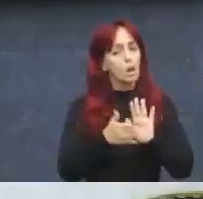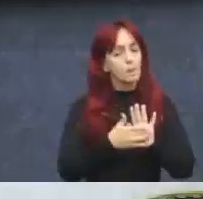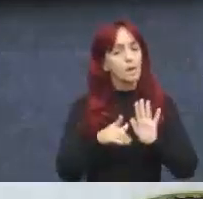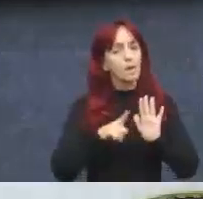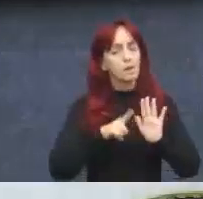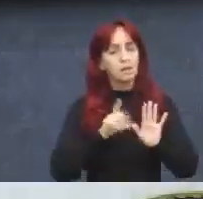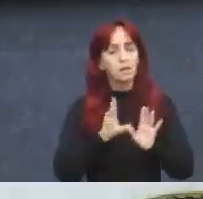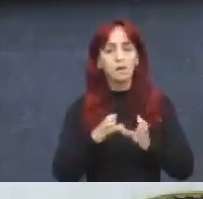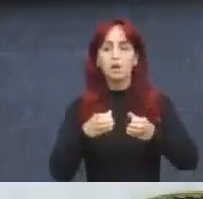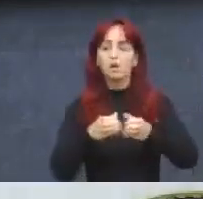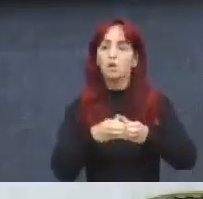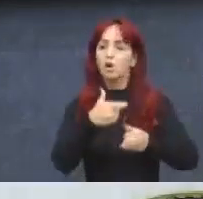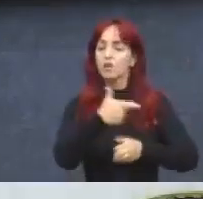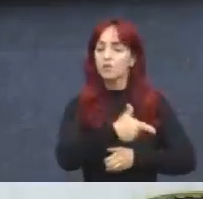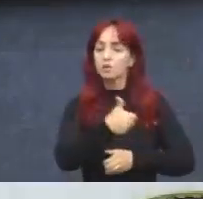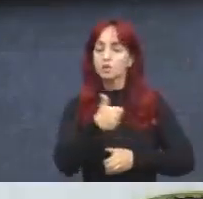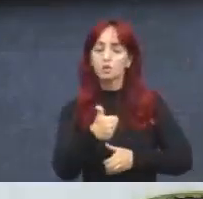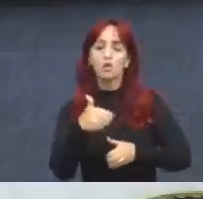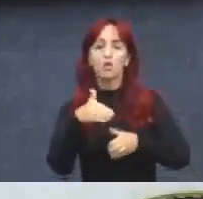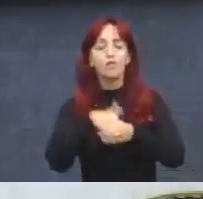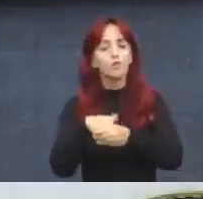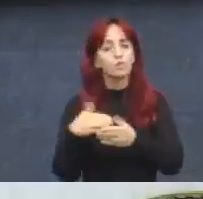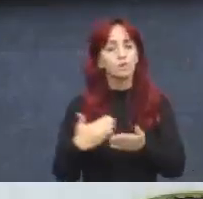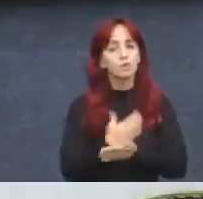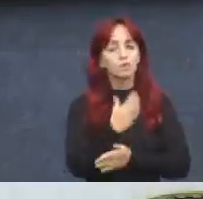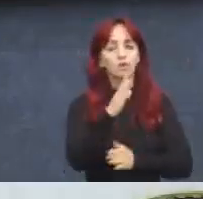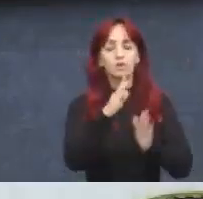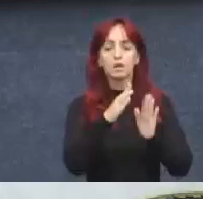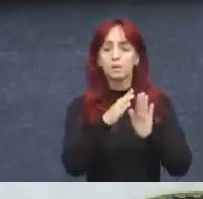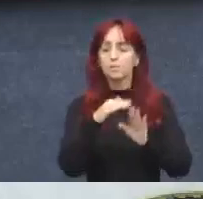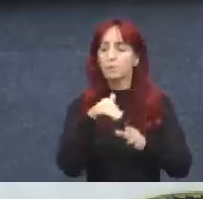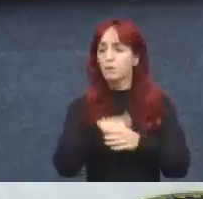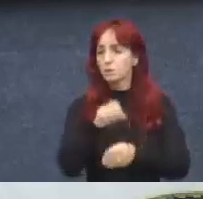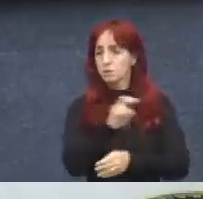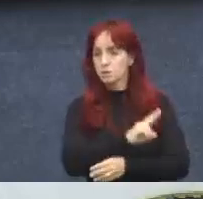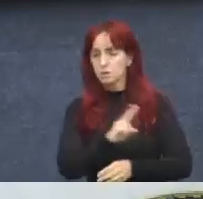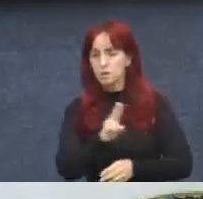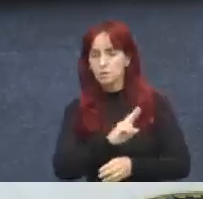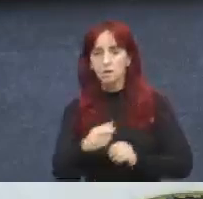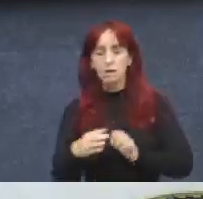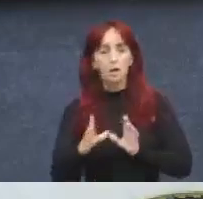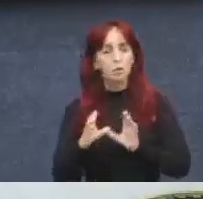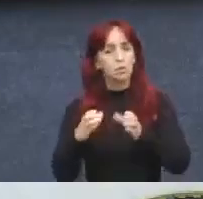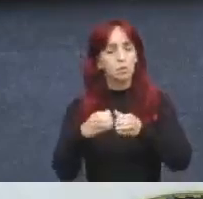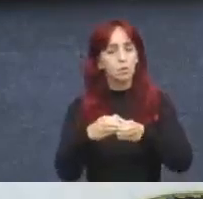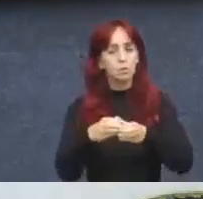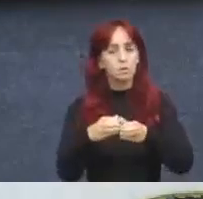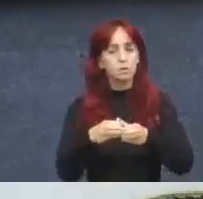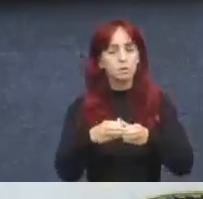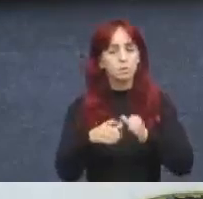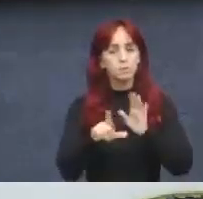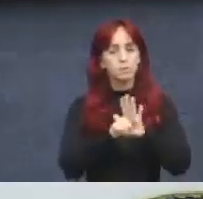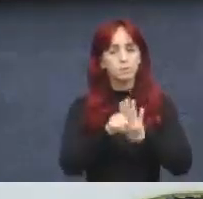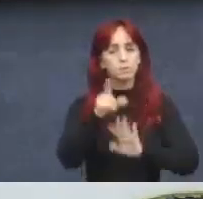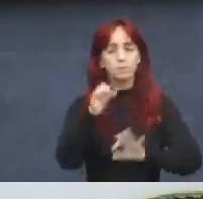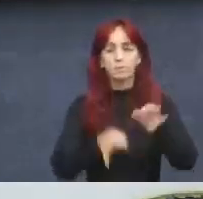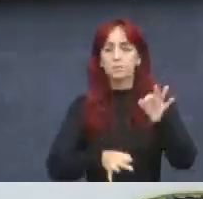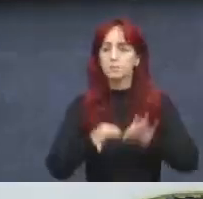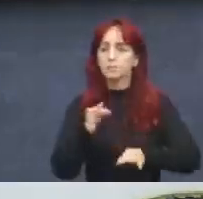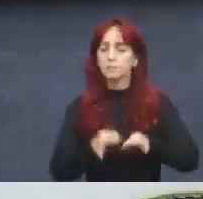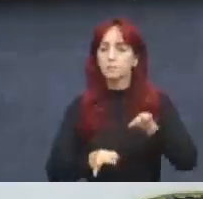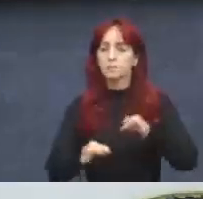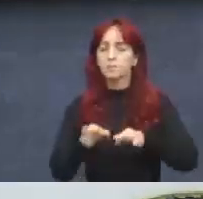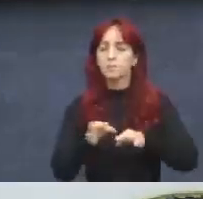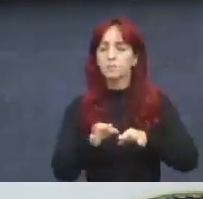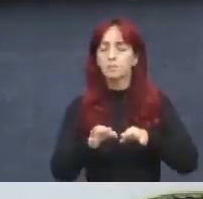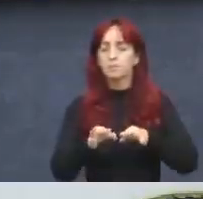dos membros da Câmara, são 21 votos para aprová-lo. A votação é nominal. Pareceres das comissões, legislação e justiça,